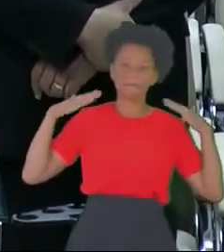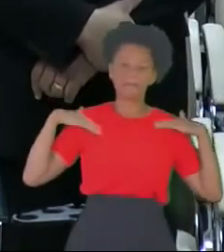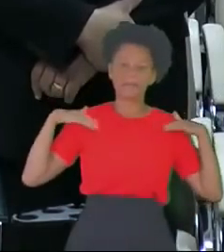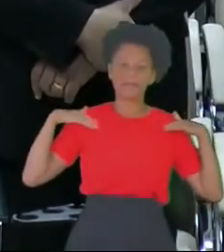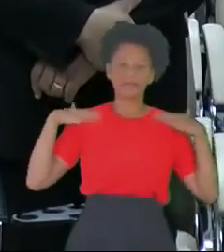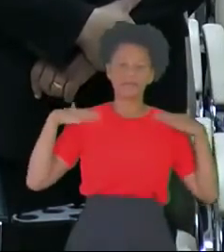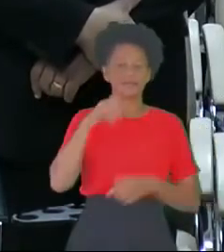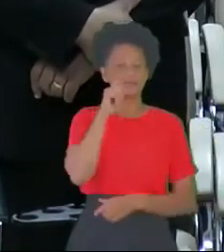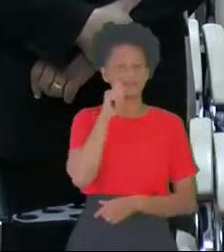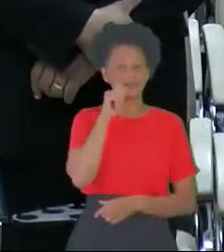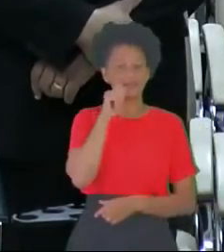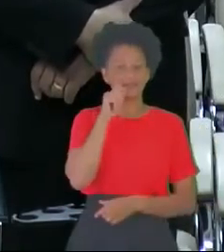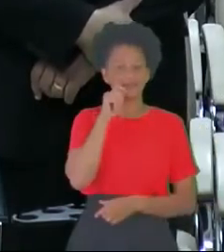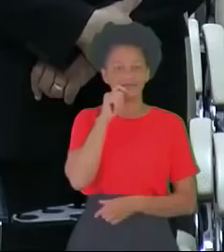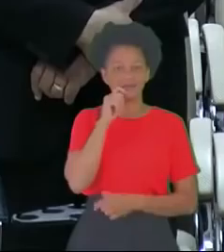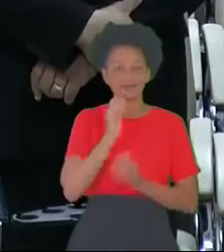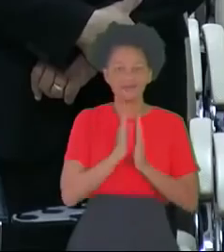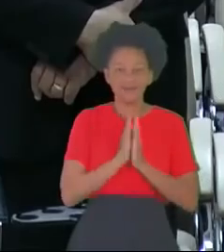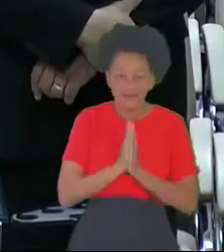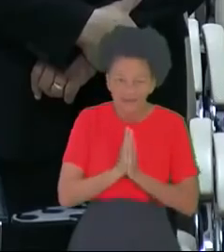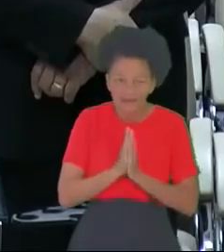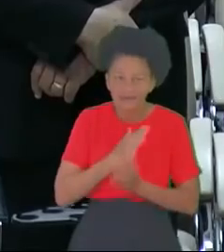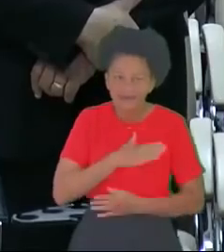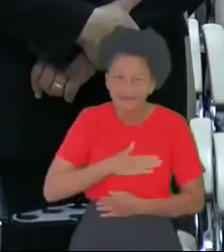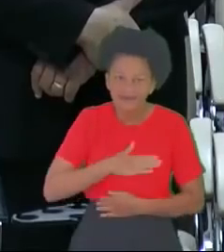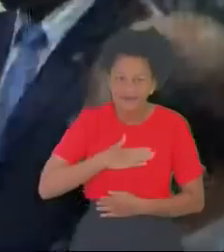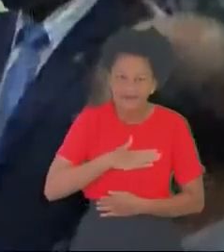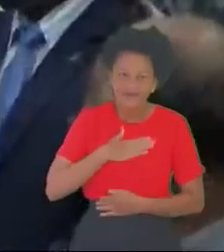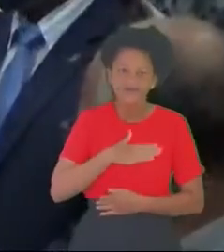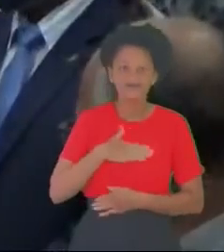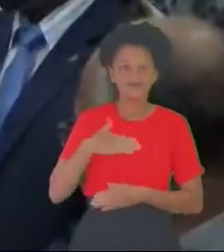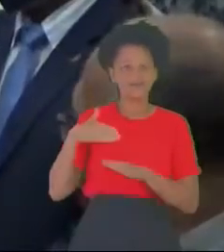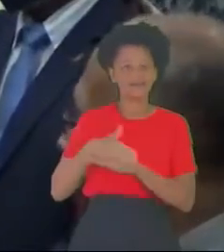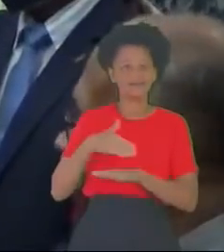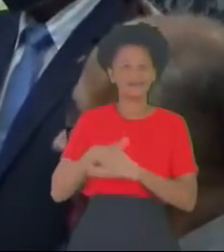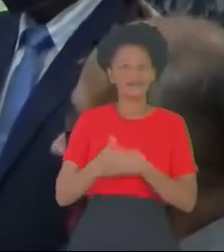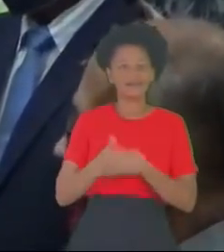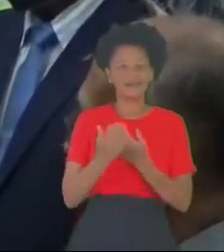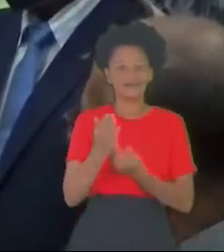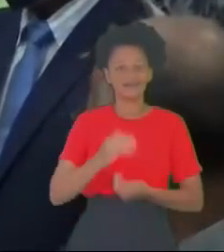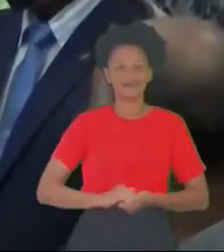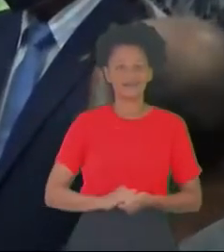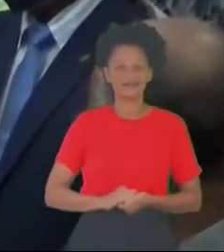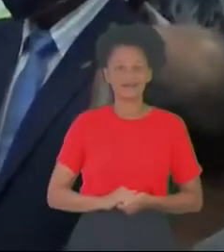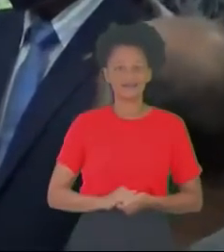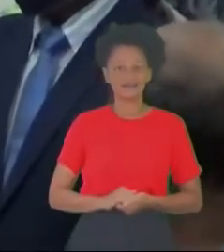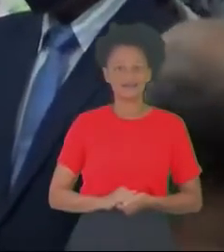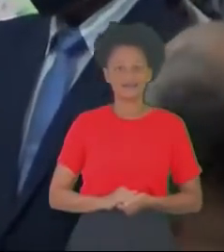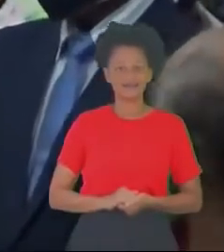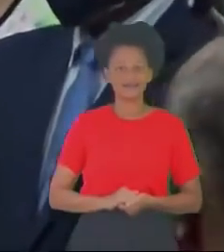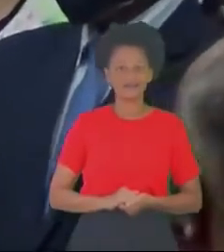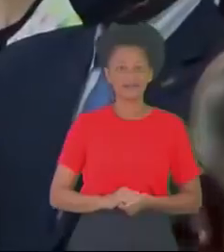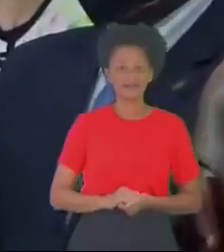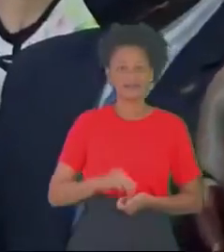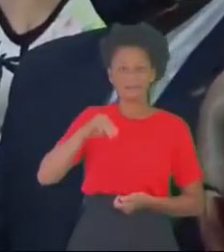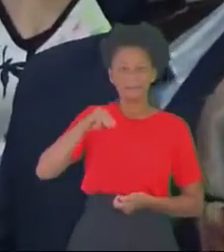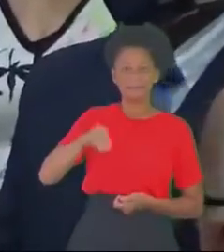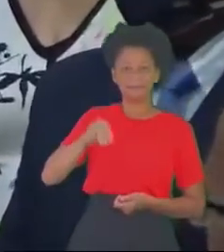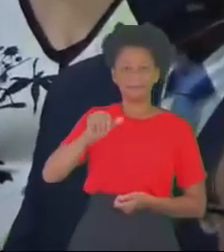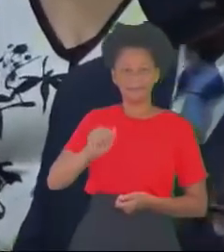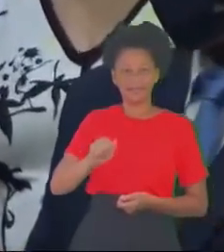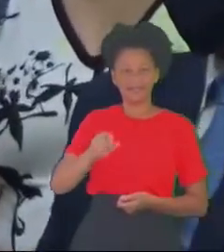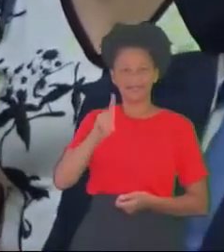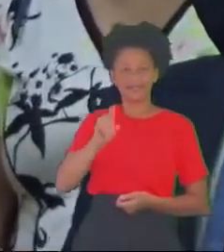Aleluia. Muito prazer ver tê-lo conosco. Está ali com Magdalã, não é? Glória a